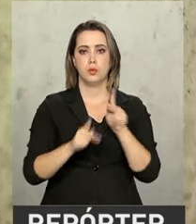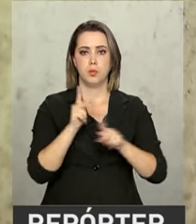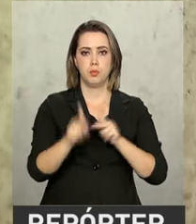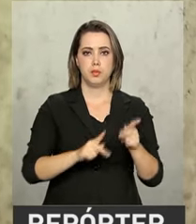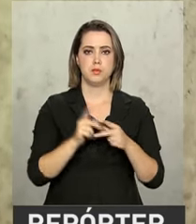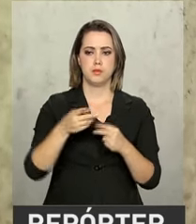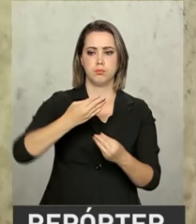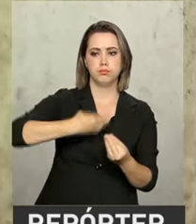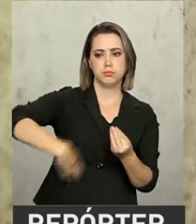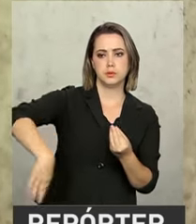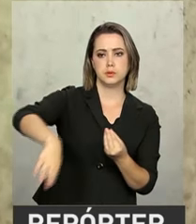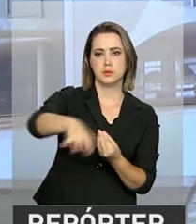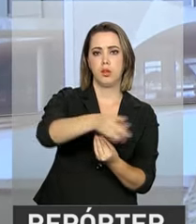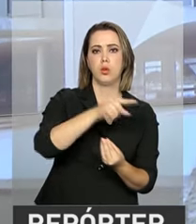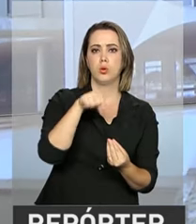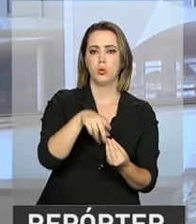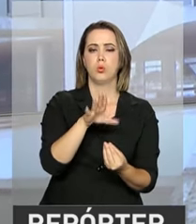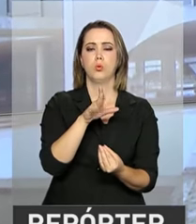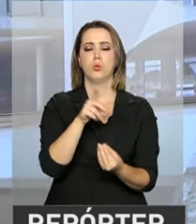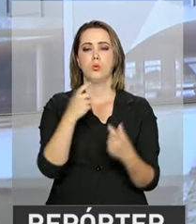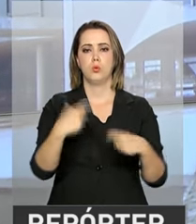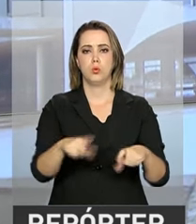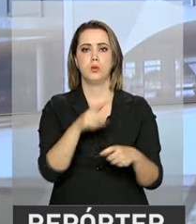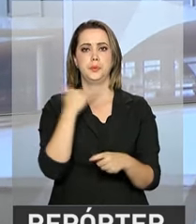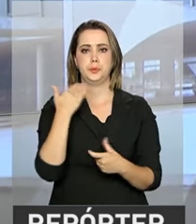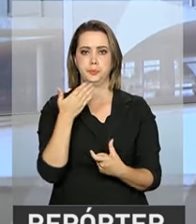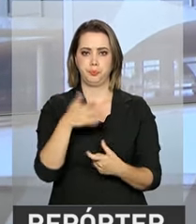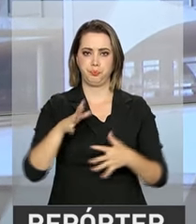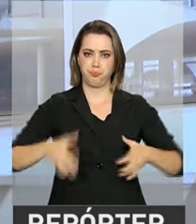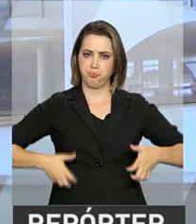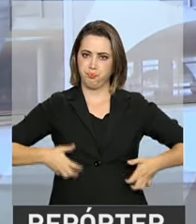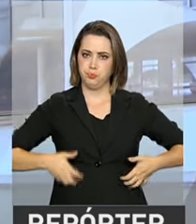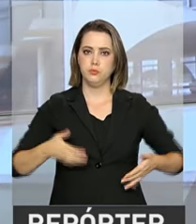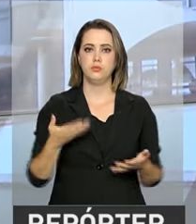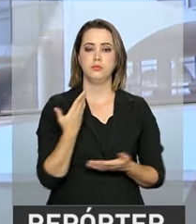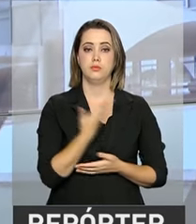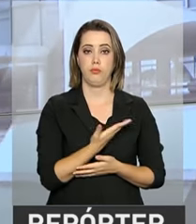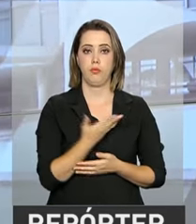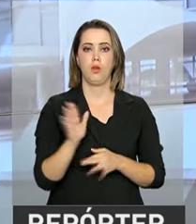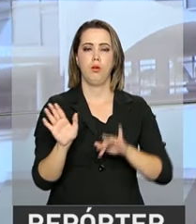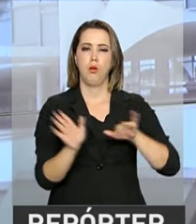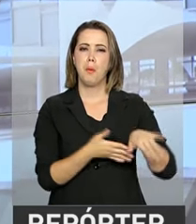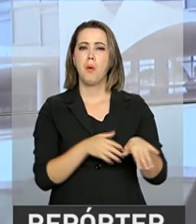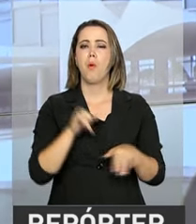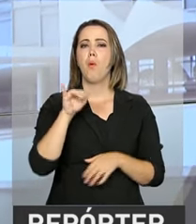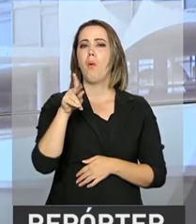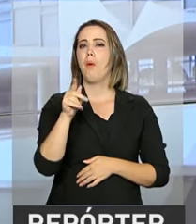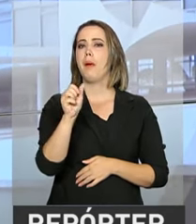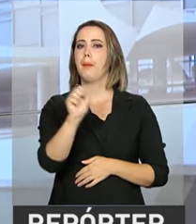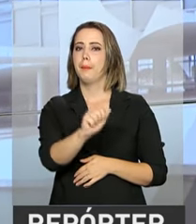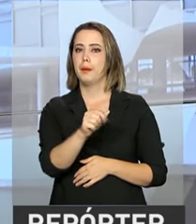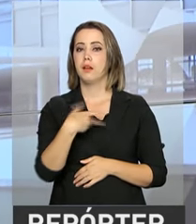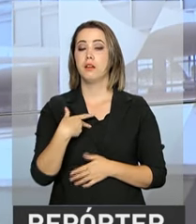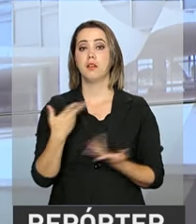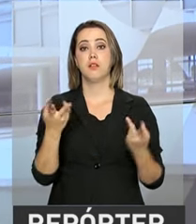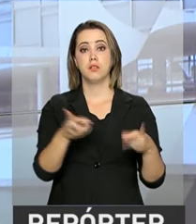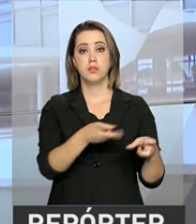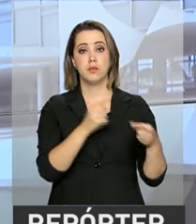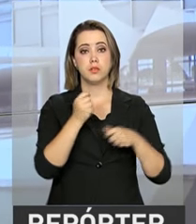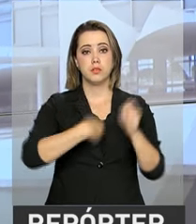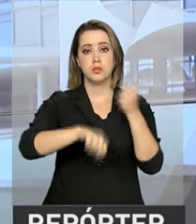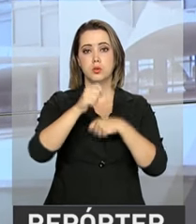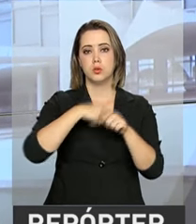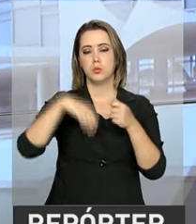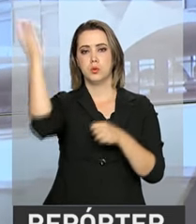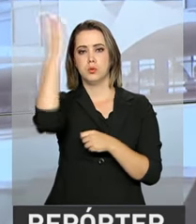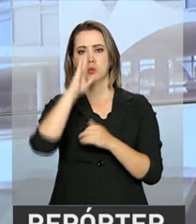região em torno desses pontos. O IPEA, Instituto de Pesquisa Econômica Aplicada, prevê que a economia